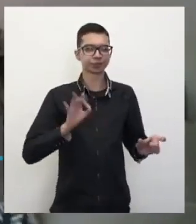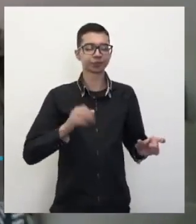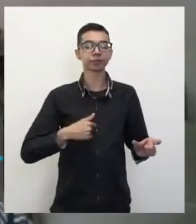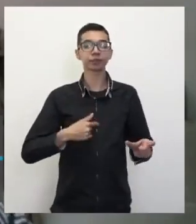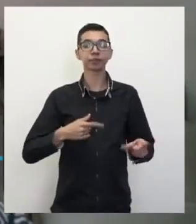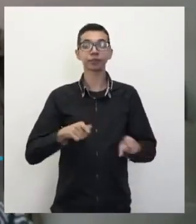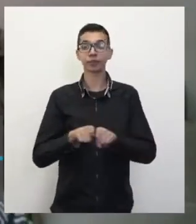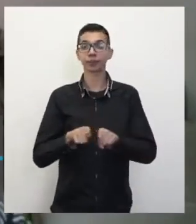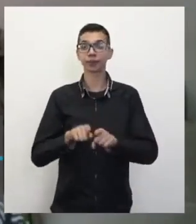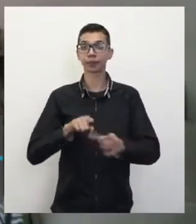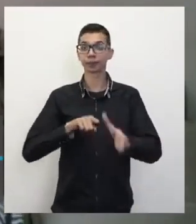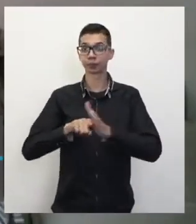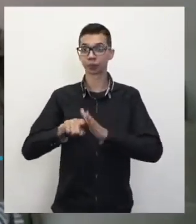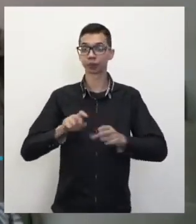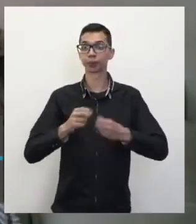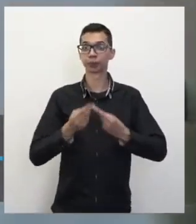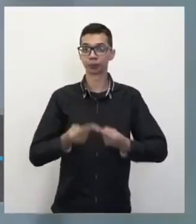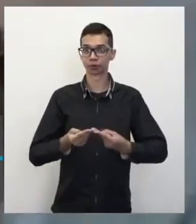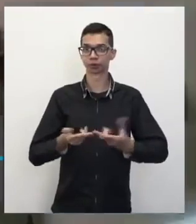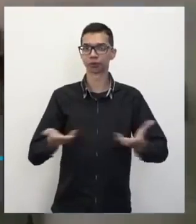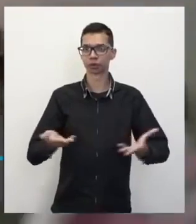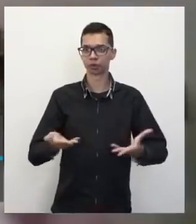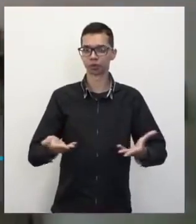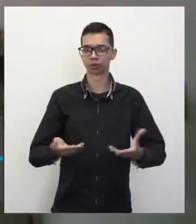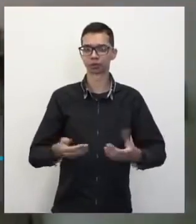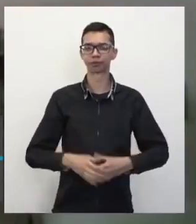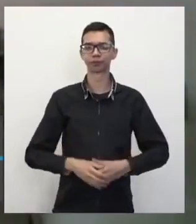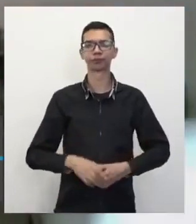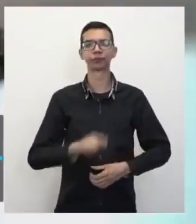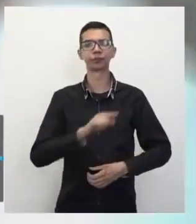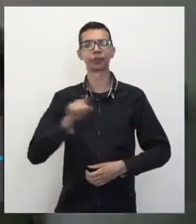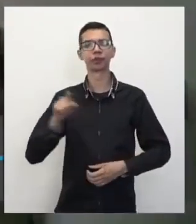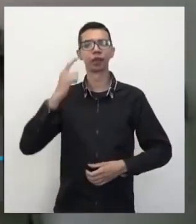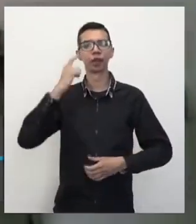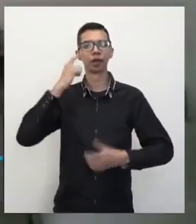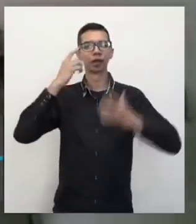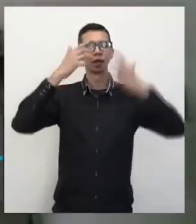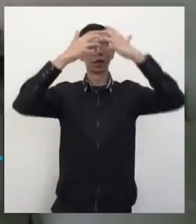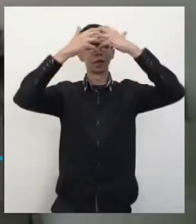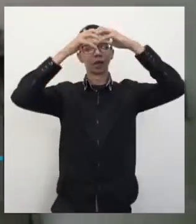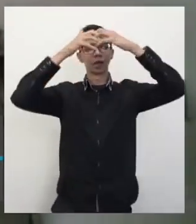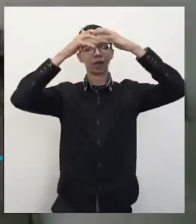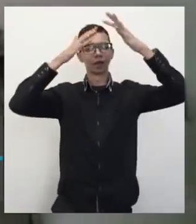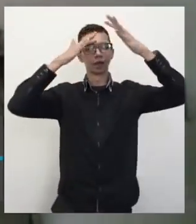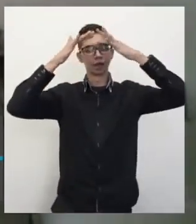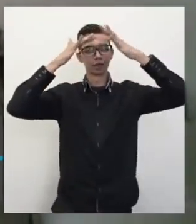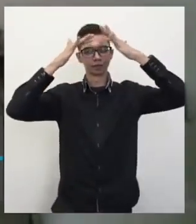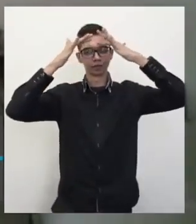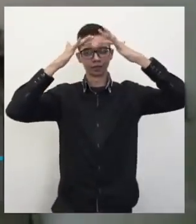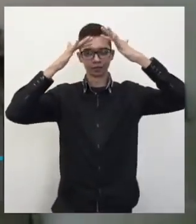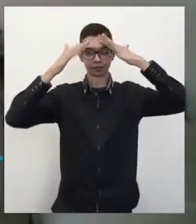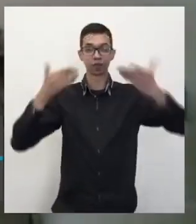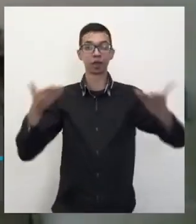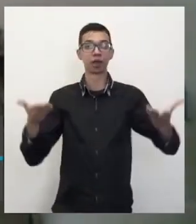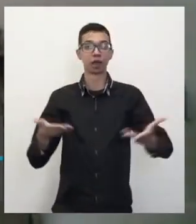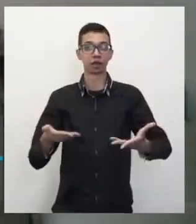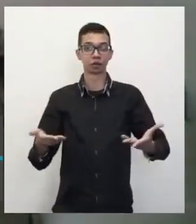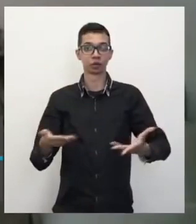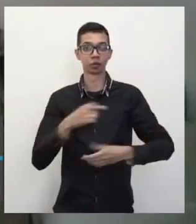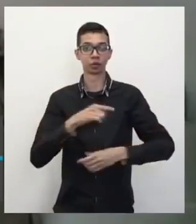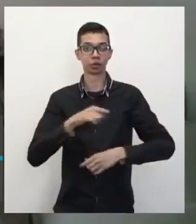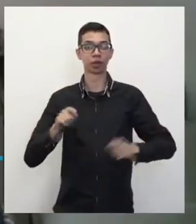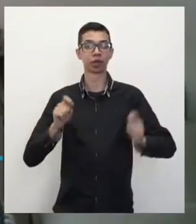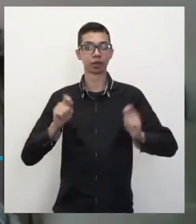coloquei uma pergunta aí para vocês de reflexão, e que a gente pode fazer isso no aberto agora, que